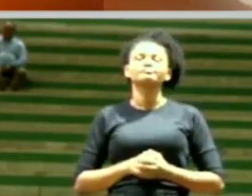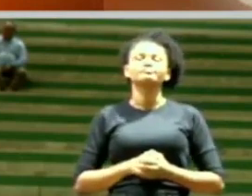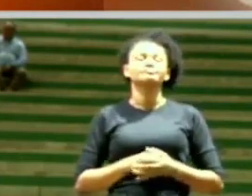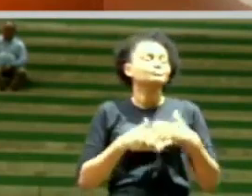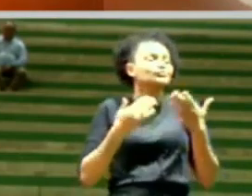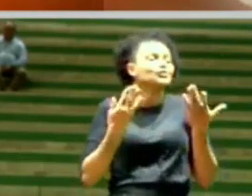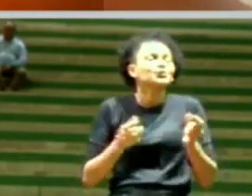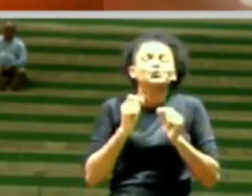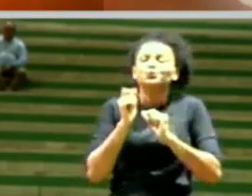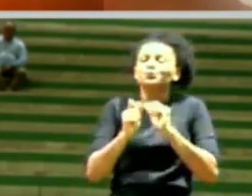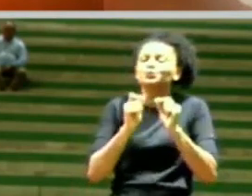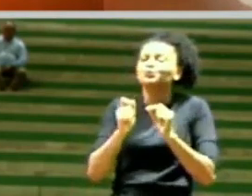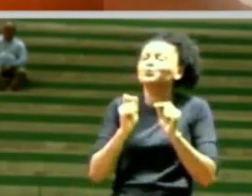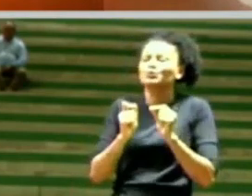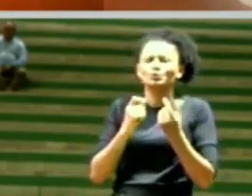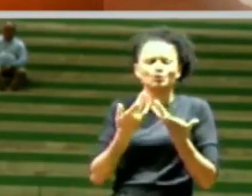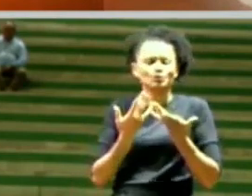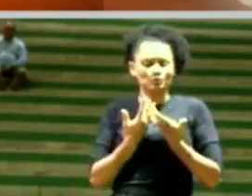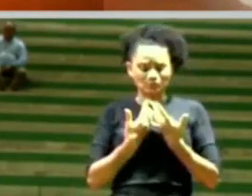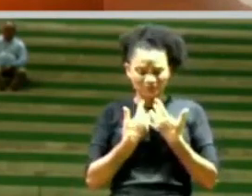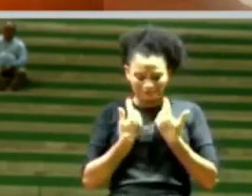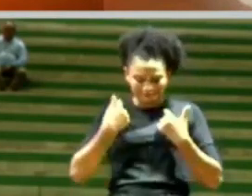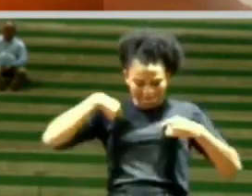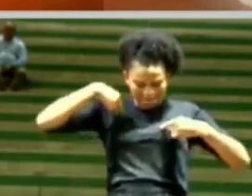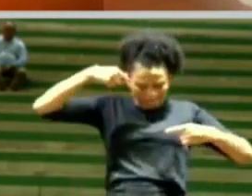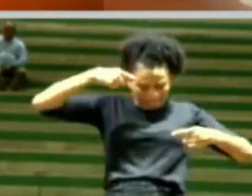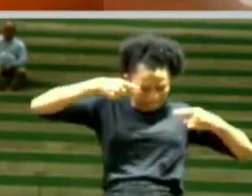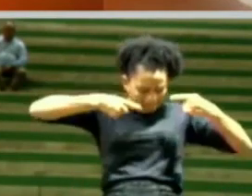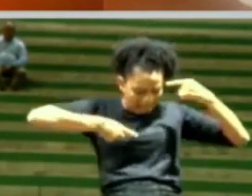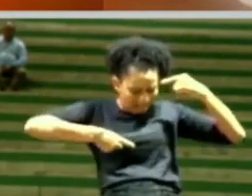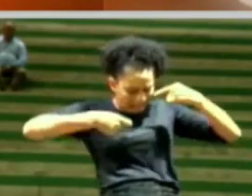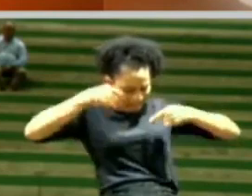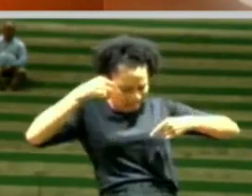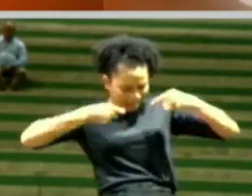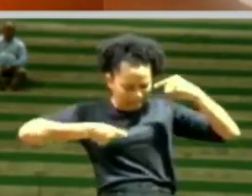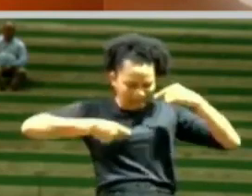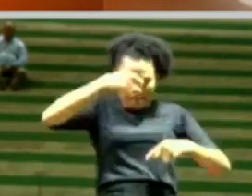E o que dizer de crise pessoal?